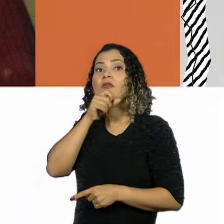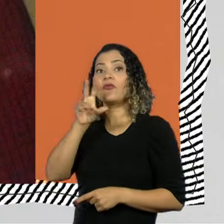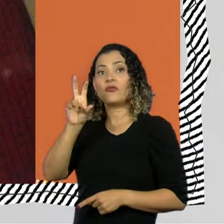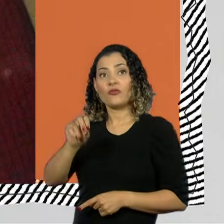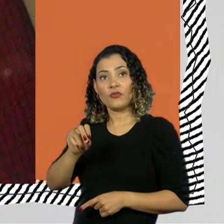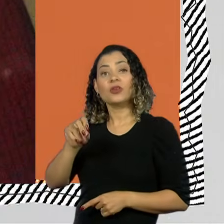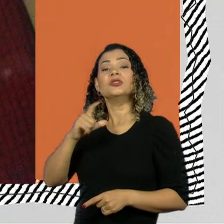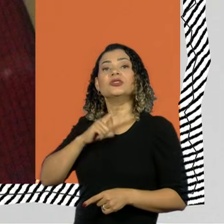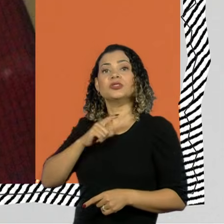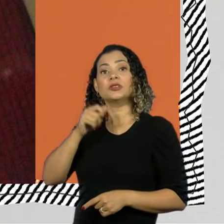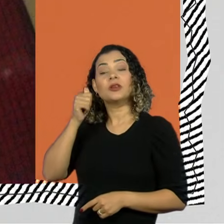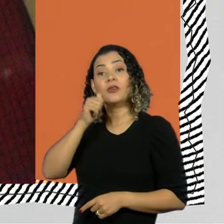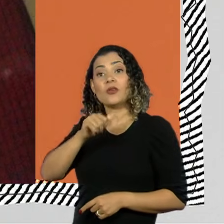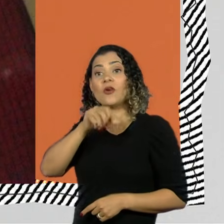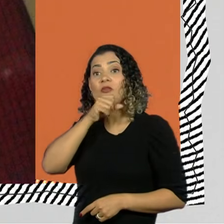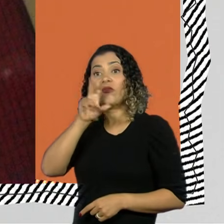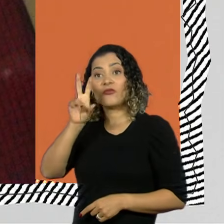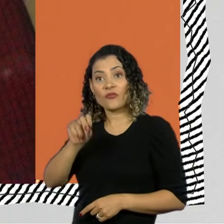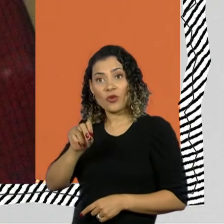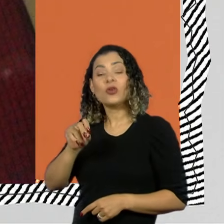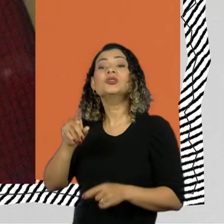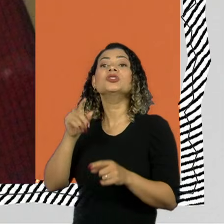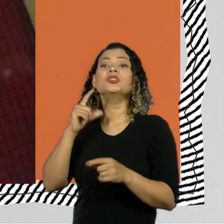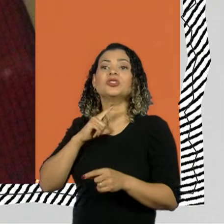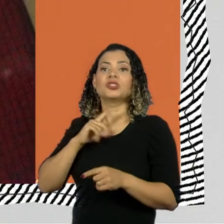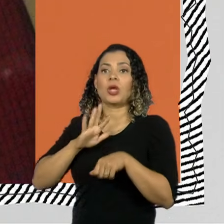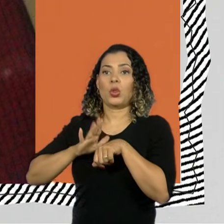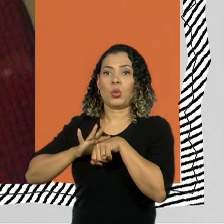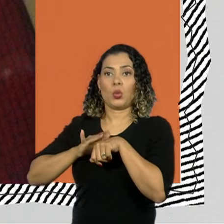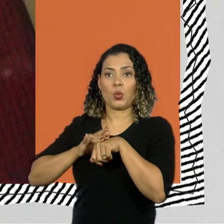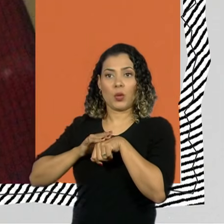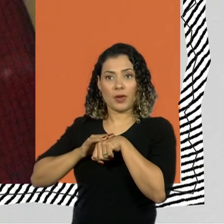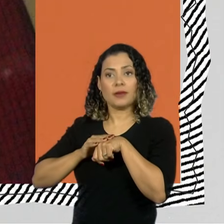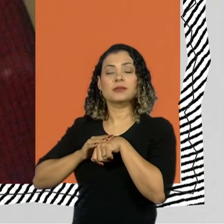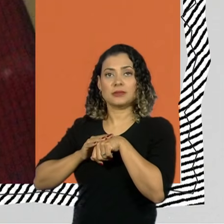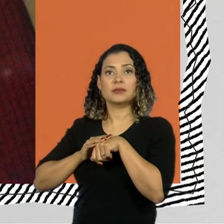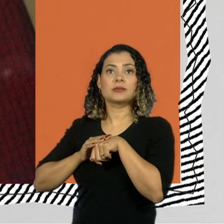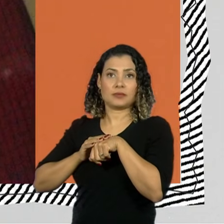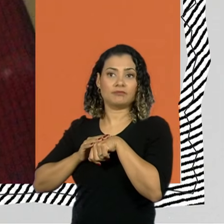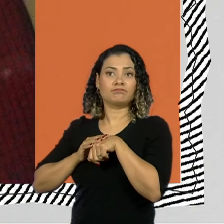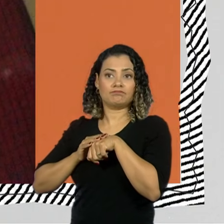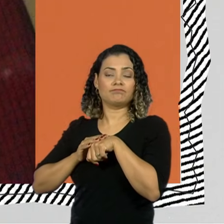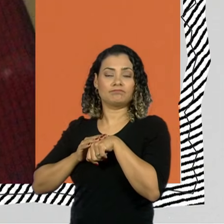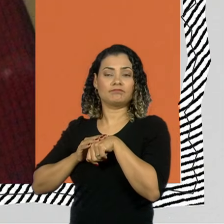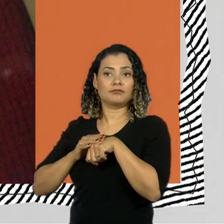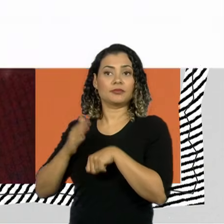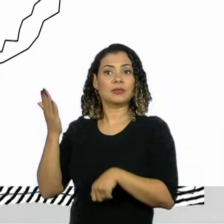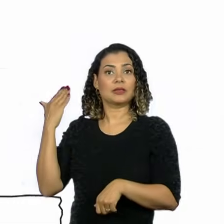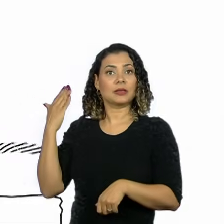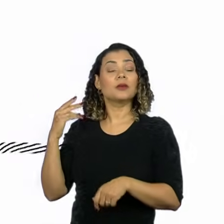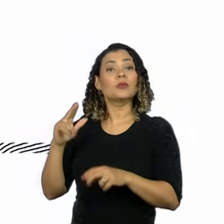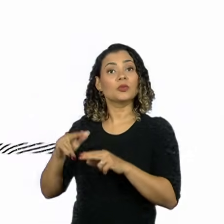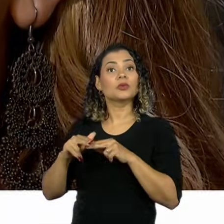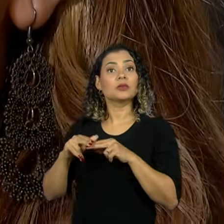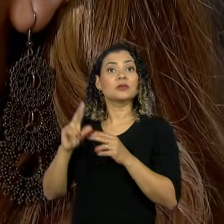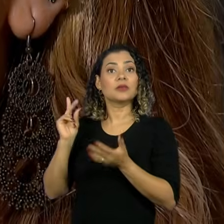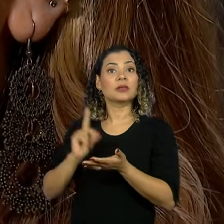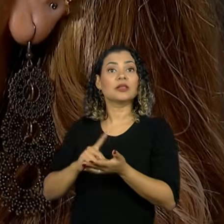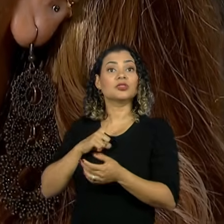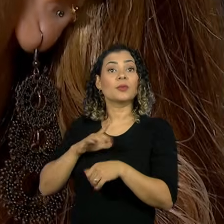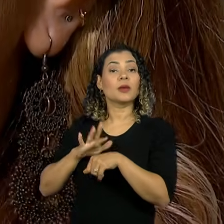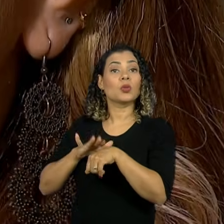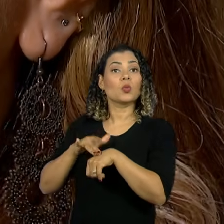doença, que não era considerada uma doença terrível como as óbvias que a gente considera. Ela tinha uma